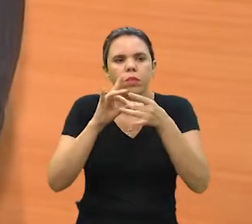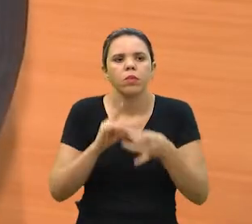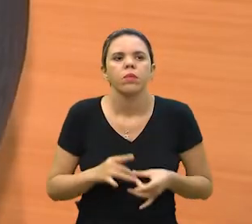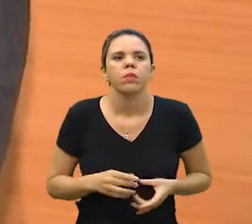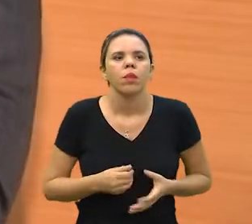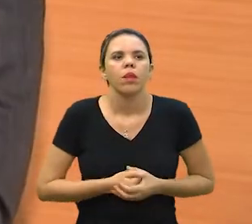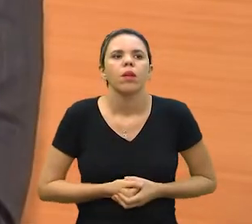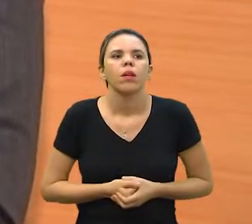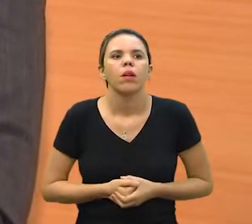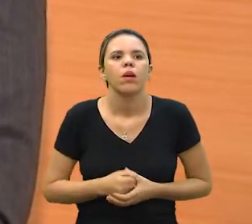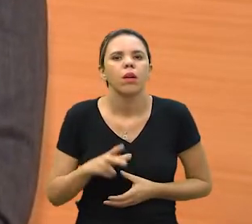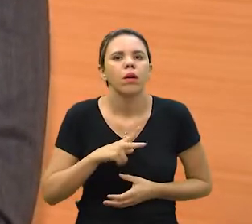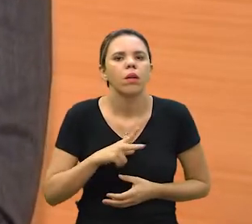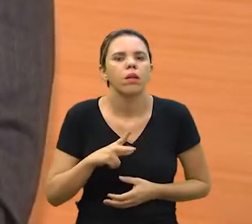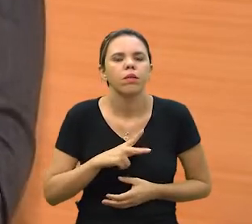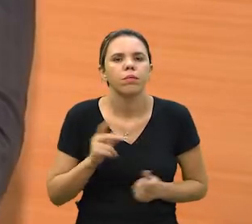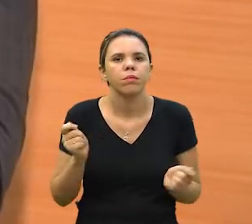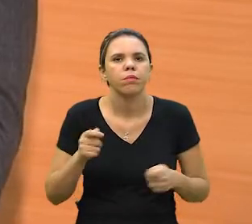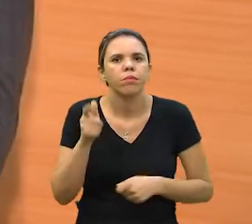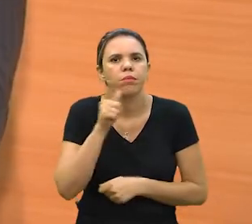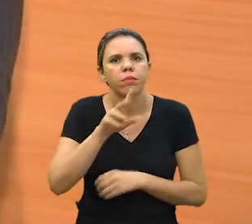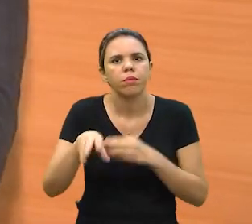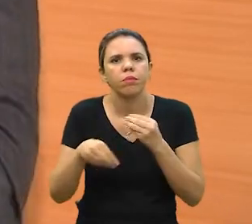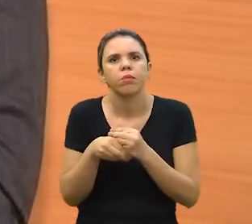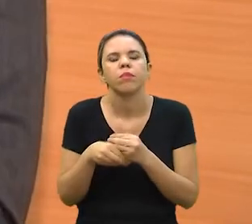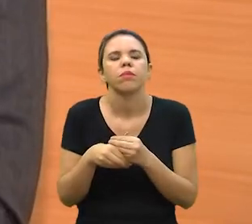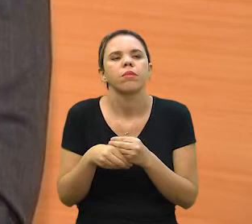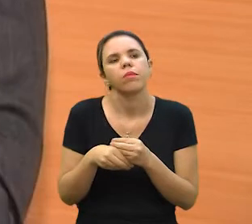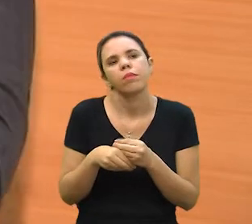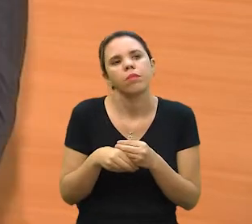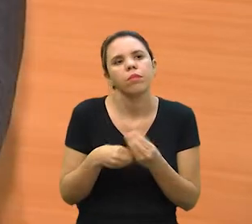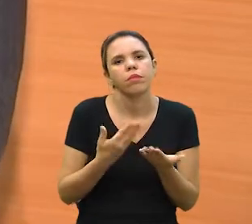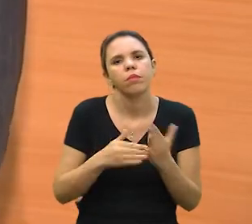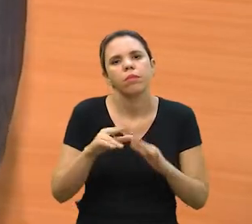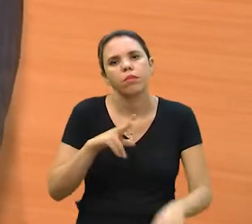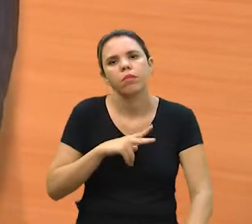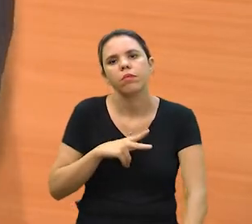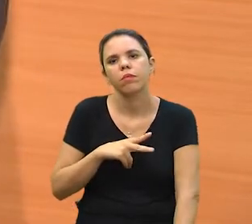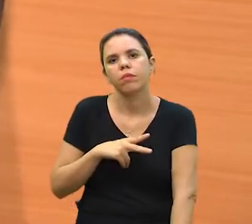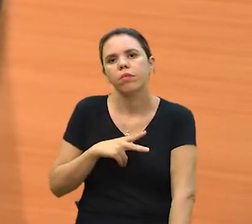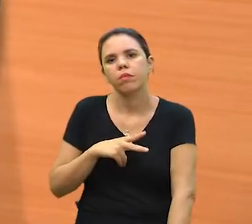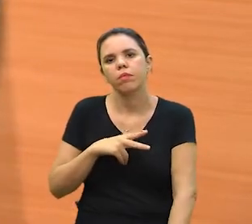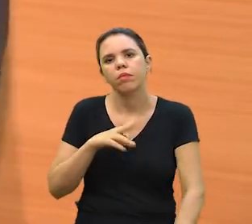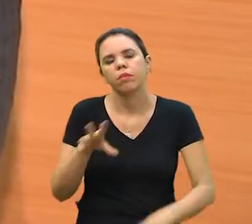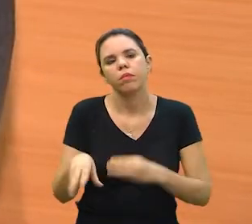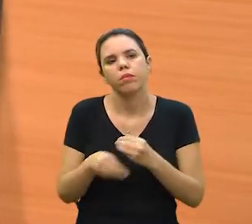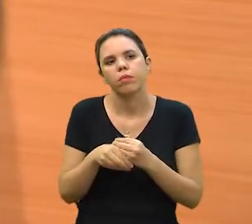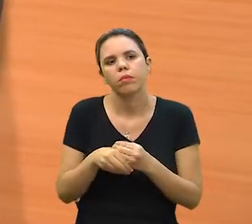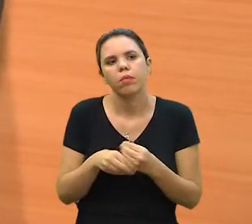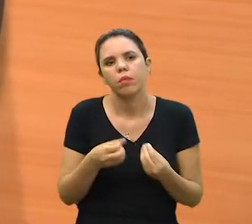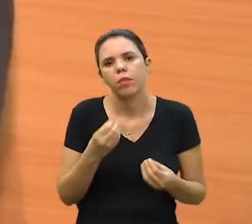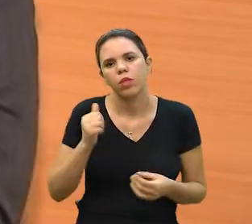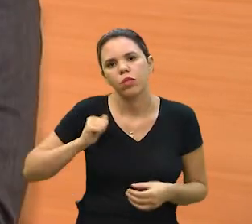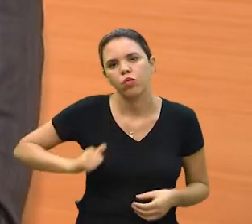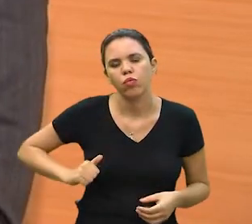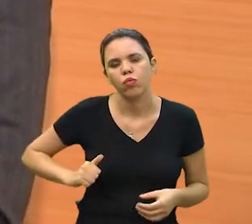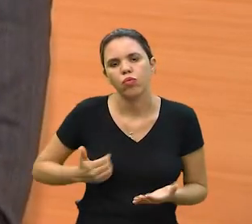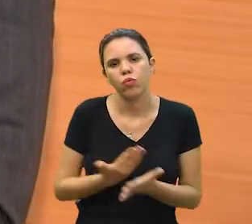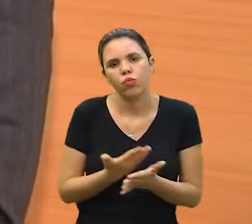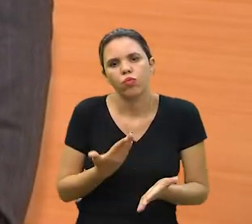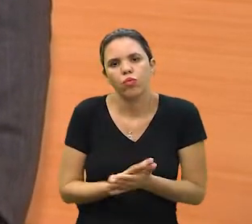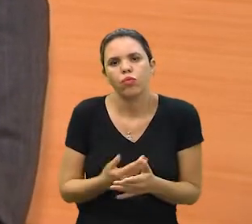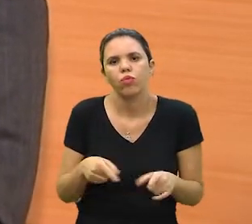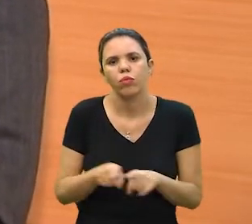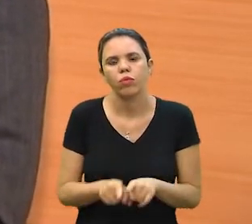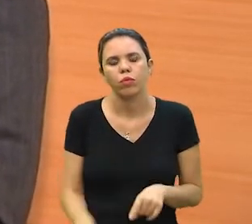parceria privada para que a gente consiga implementar, nem que seja numa escola particular, implementar isso, ter bolsas de